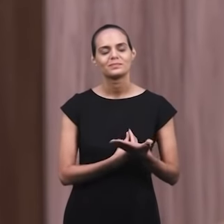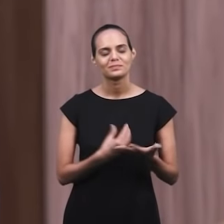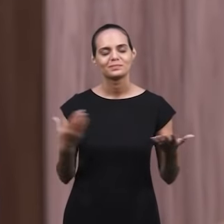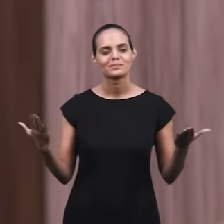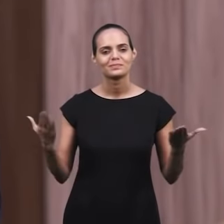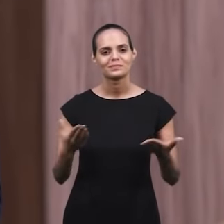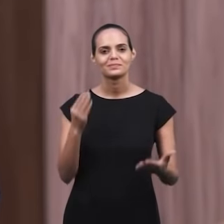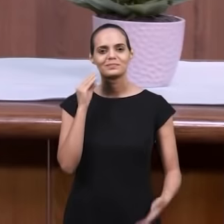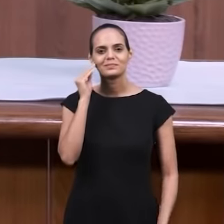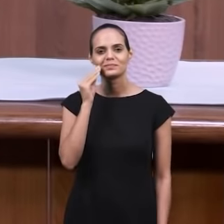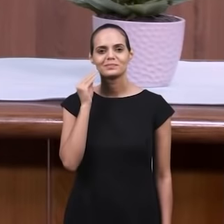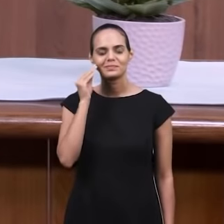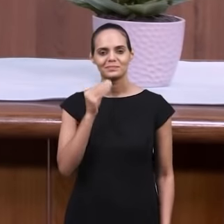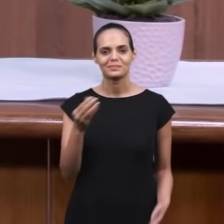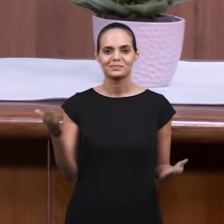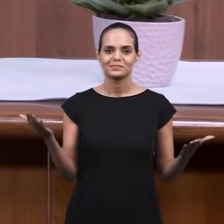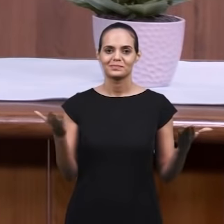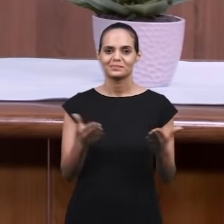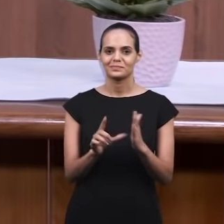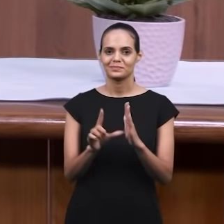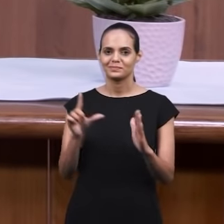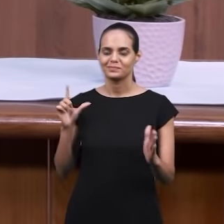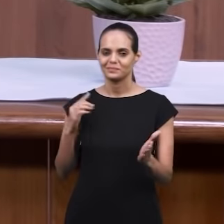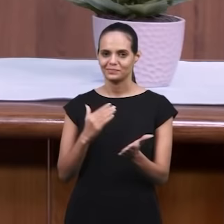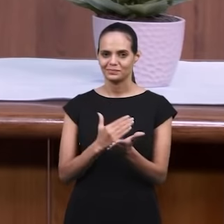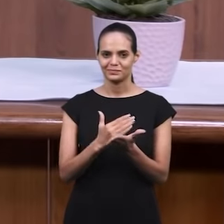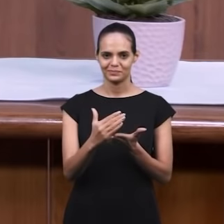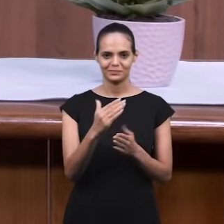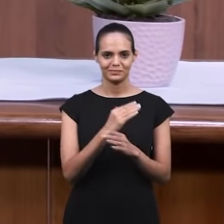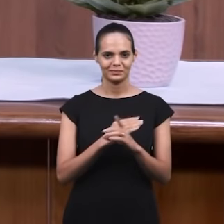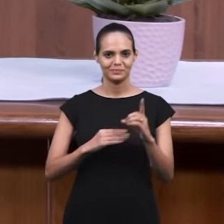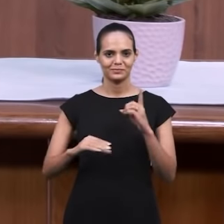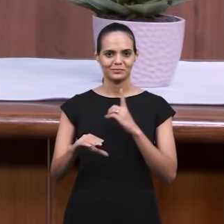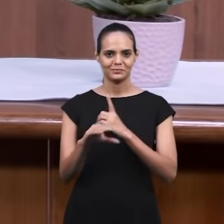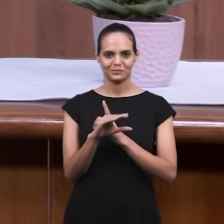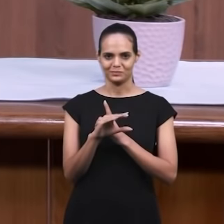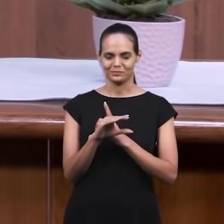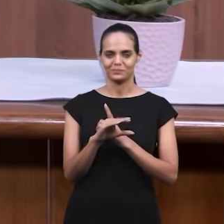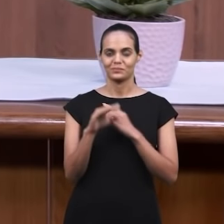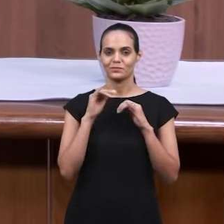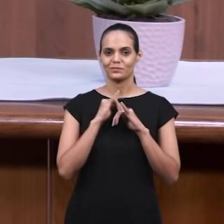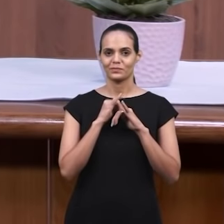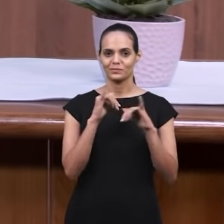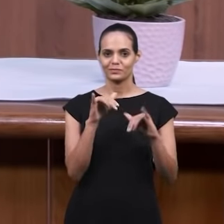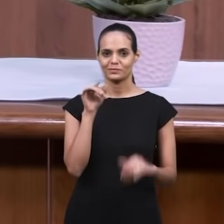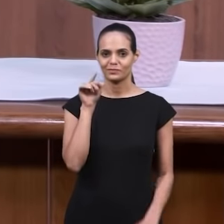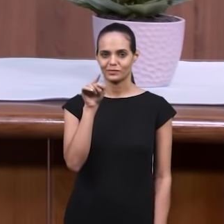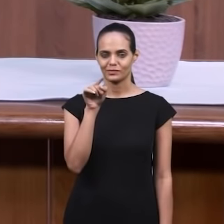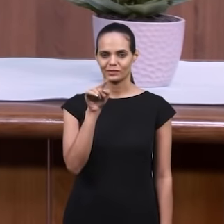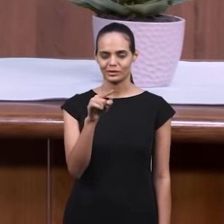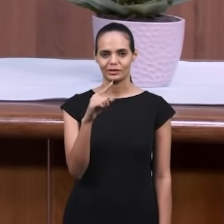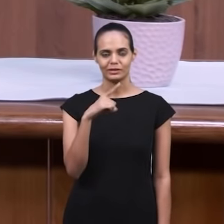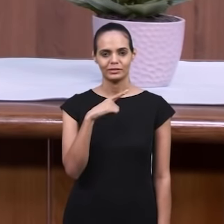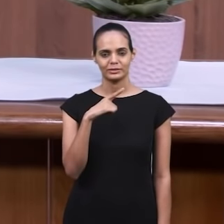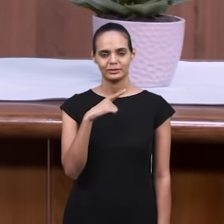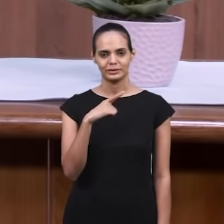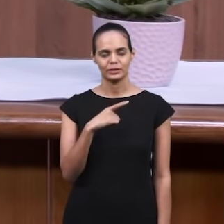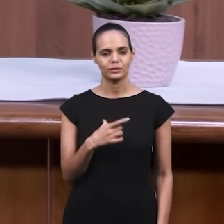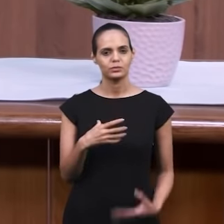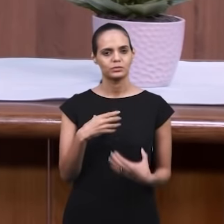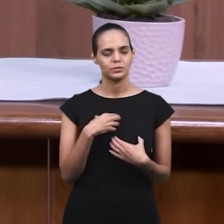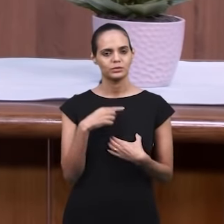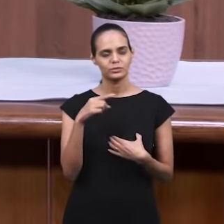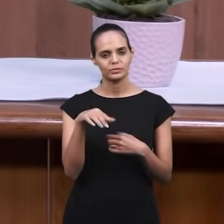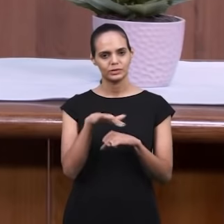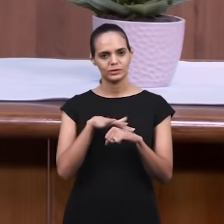esta experiência agora. E antes de nós começarmos este culto, eu quero te dizer o seguinte: existe uma forma de você falar